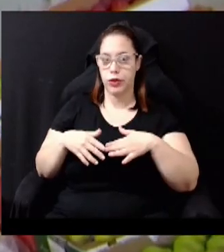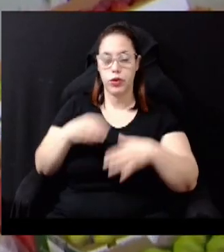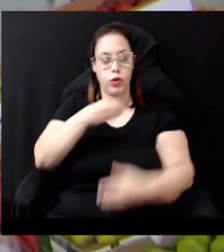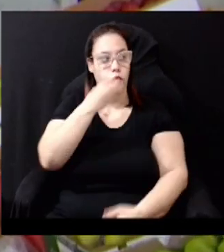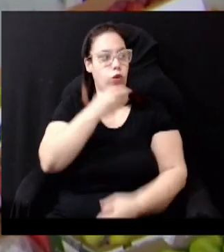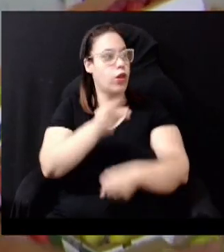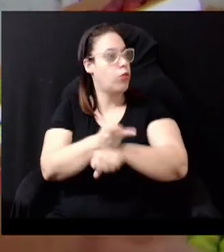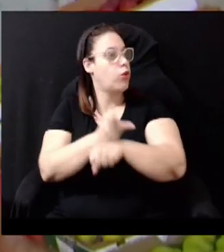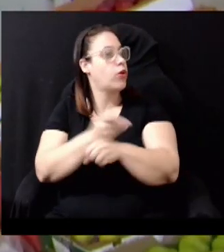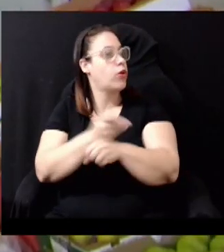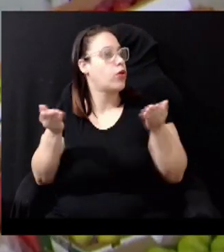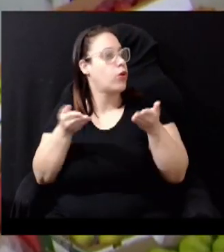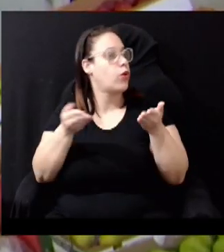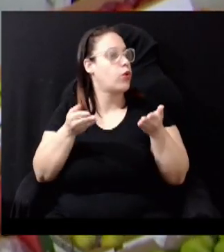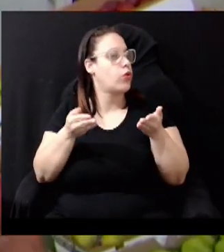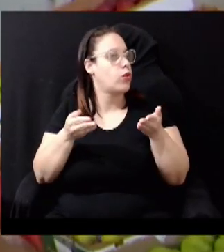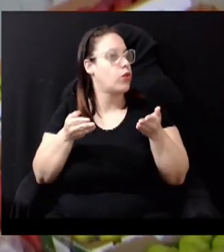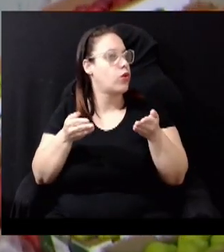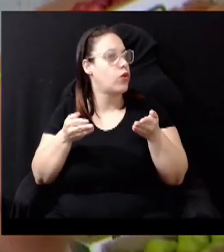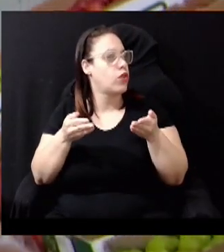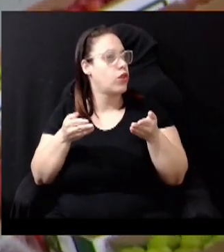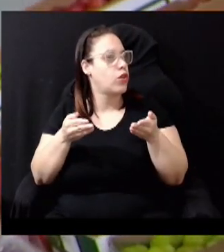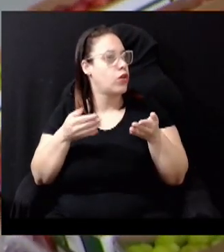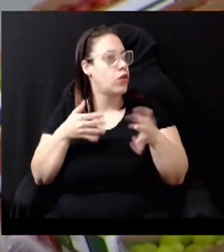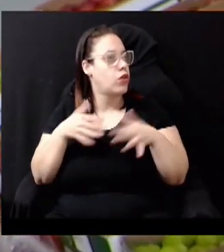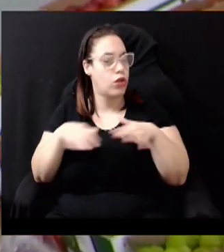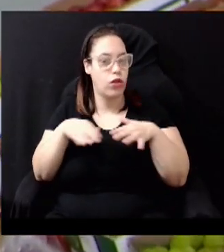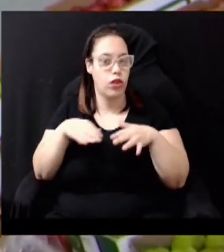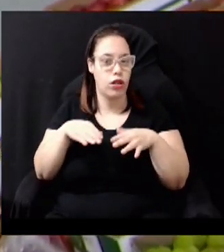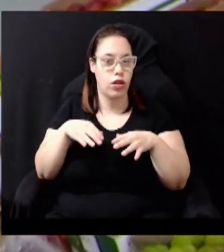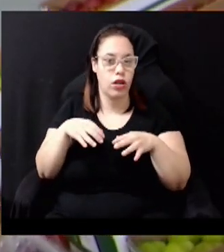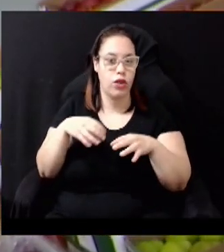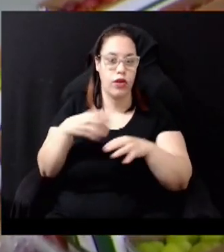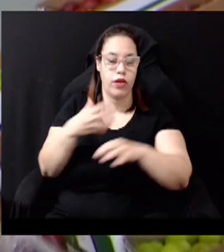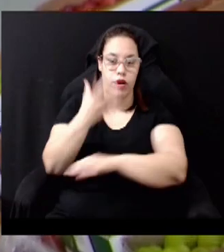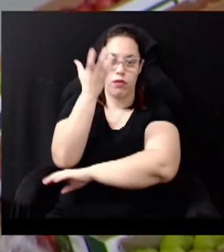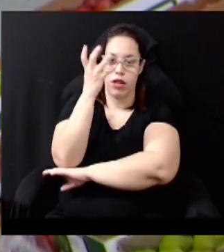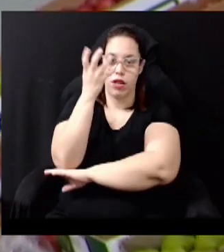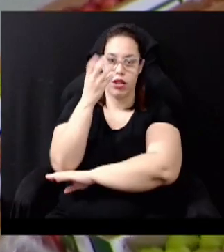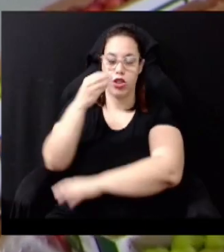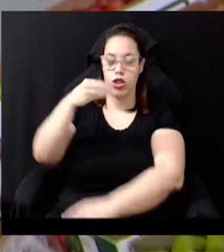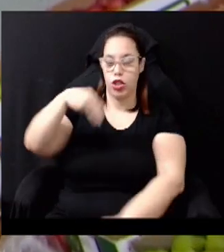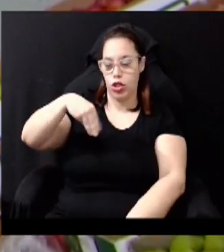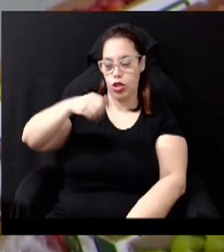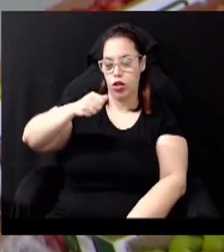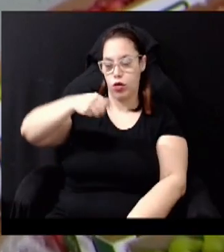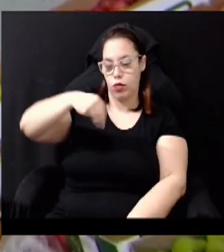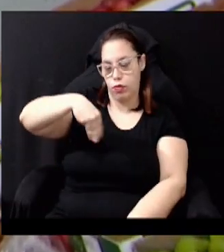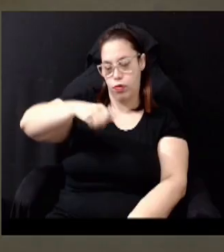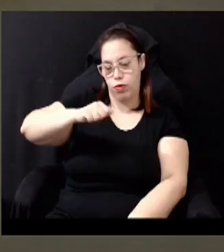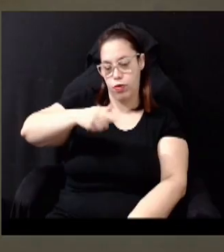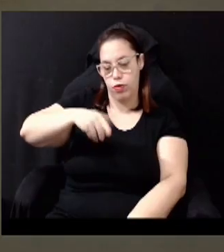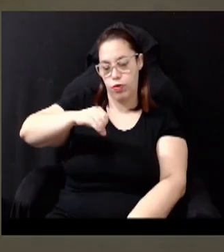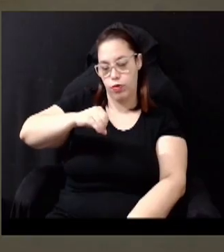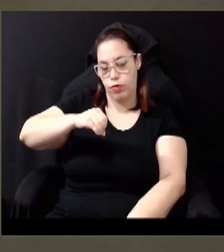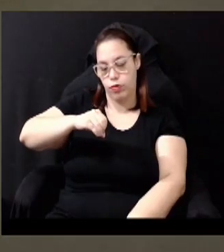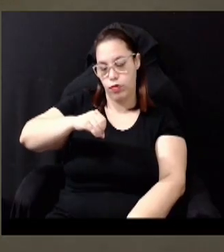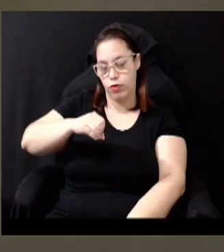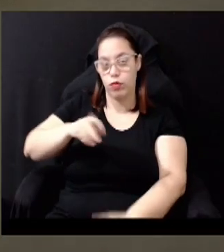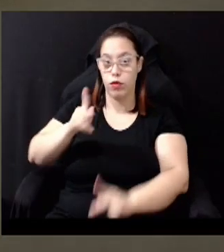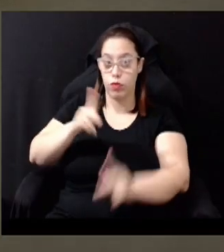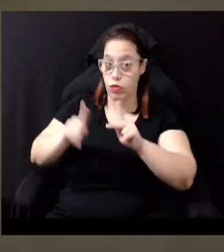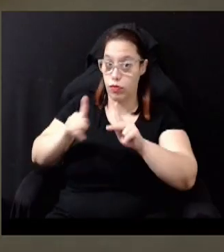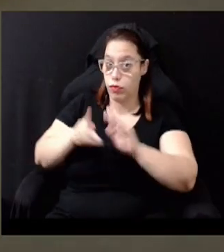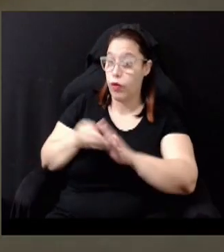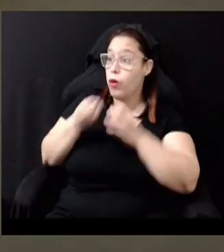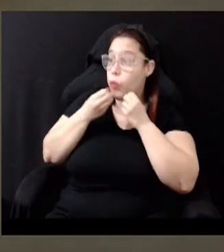hoje? Agora, no momento, estamos procurando abacaxi, mamão, as frutas mais populares do dia a dia. Bom, e a